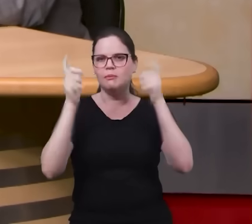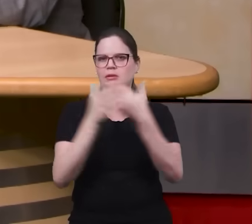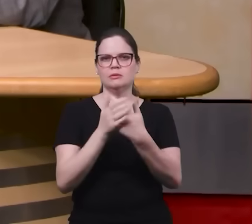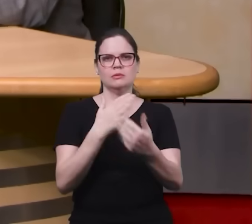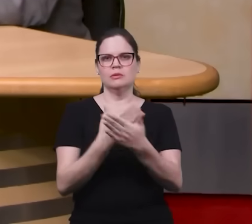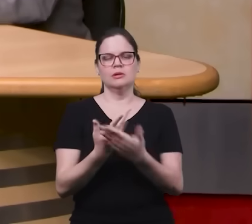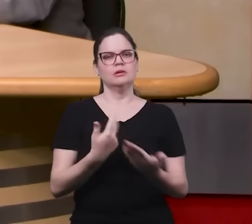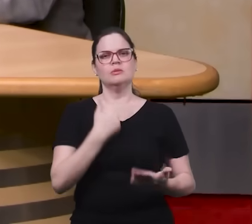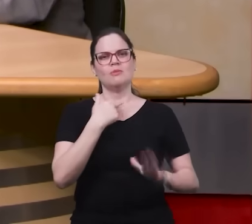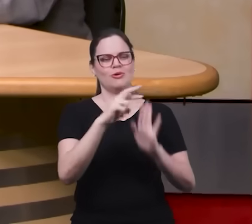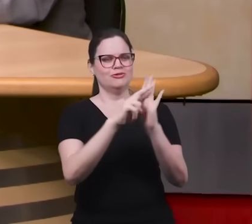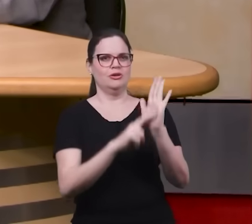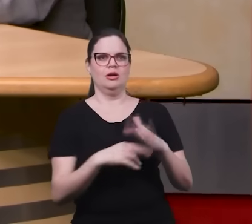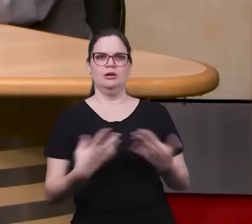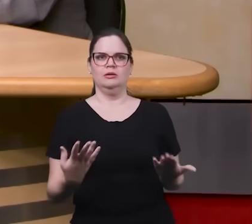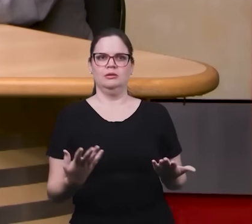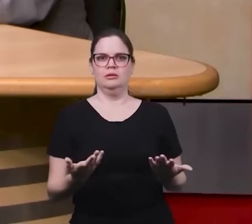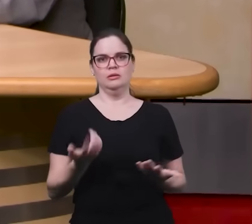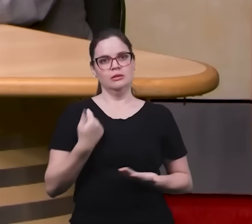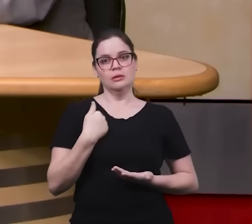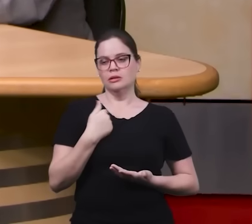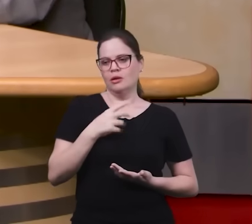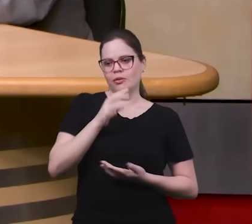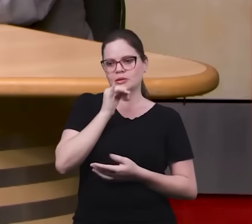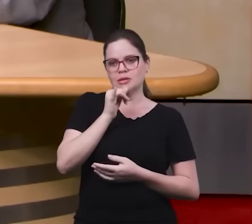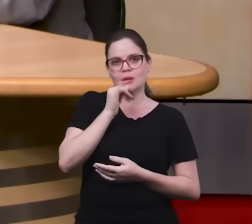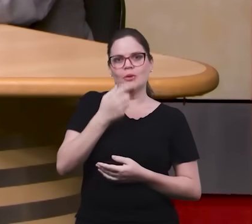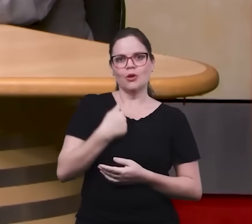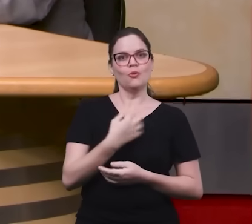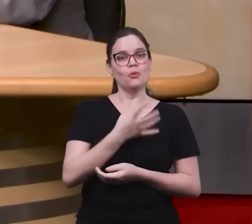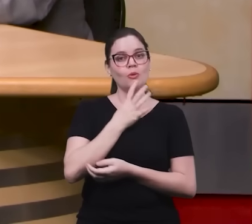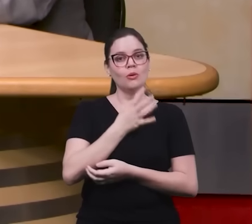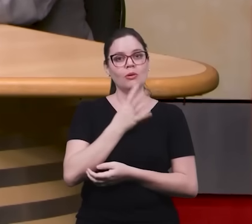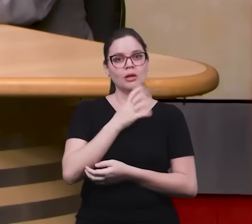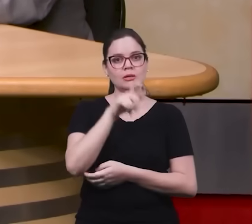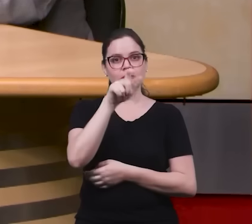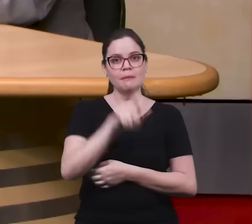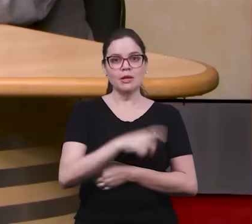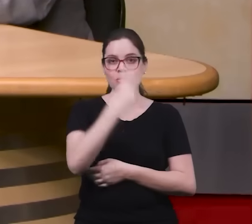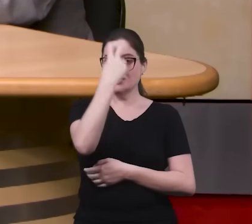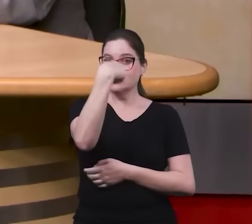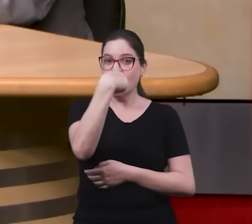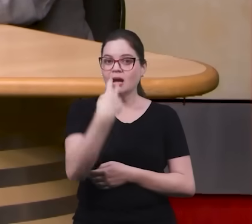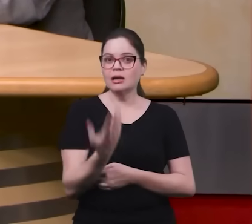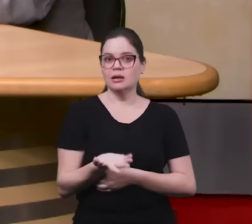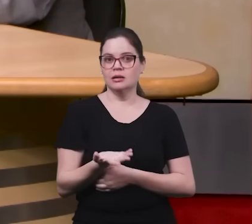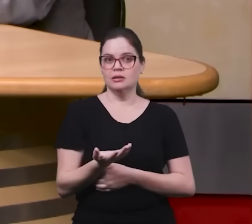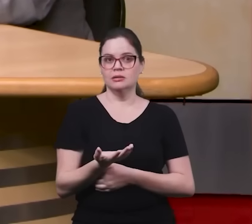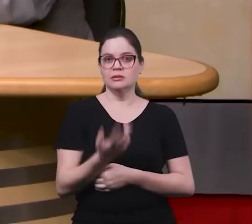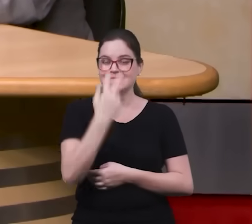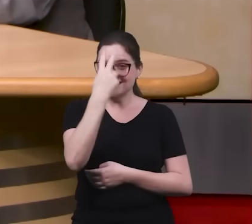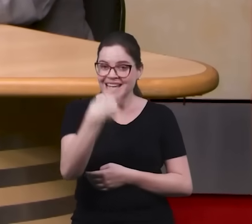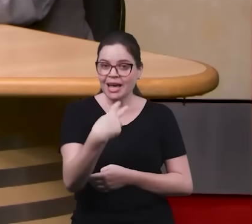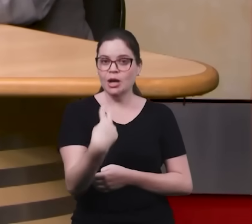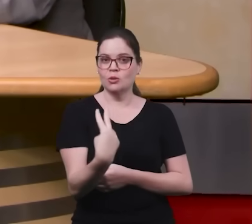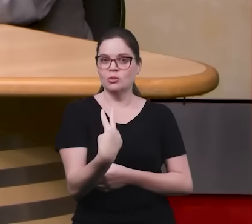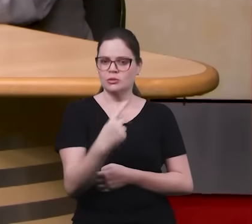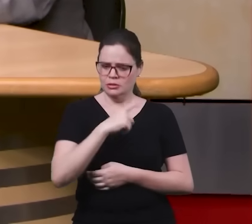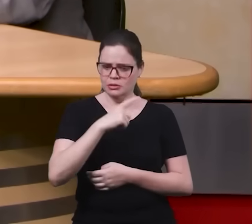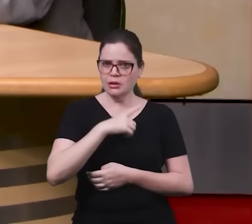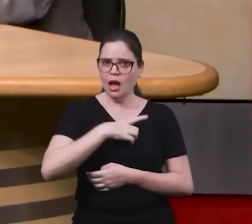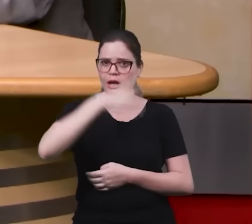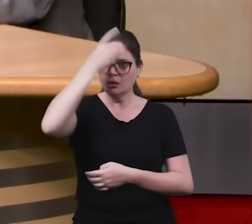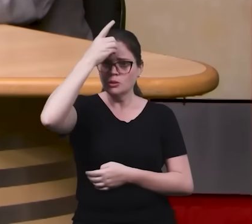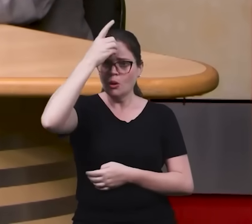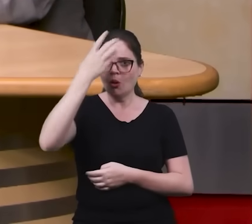regras... Até porque eu mesmo conheço servos que perderam a visão, literalmente, são cegos.